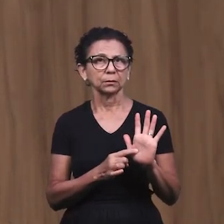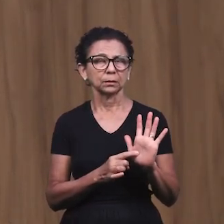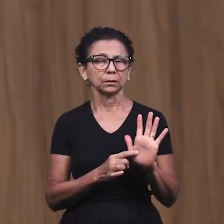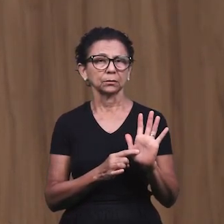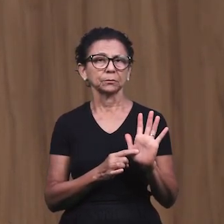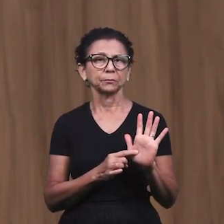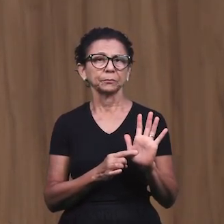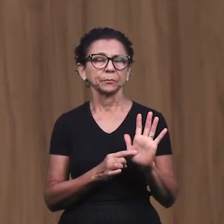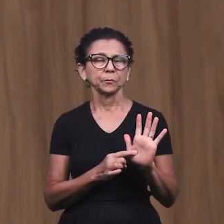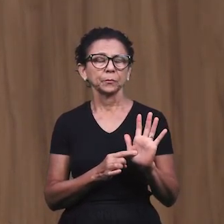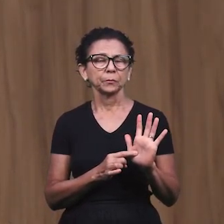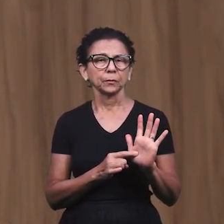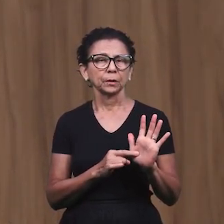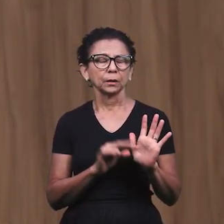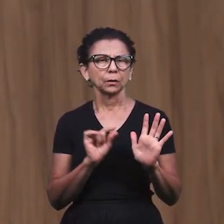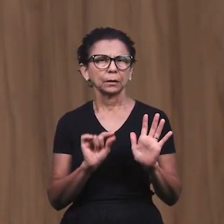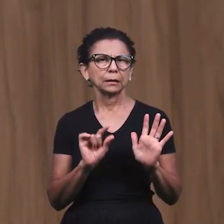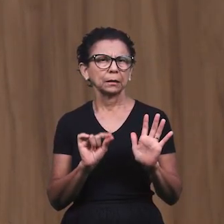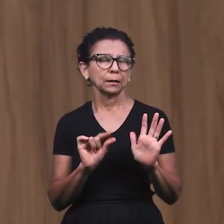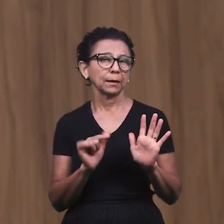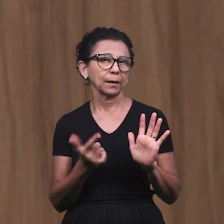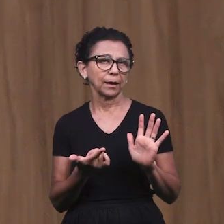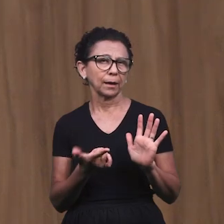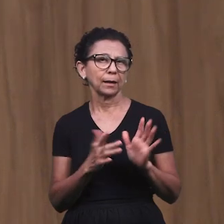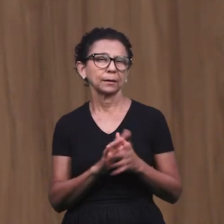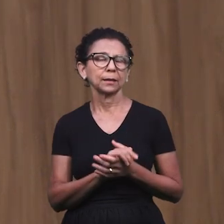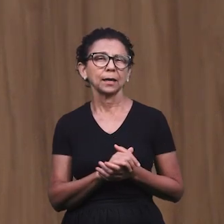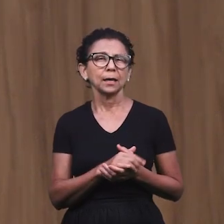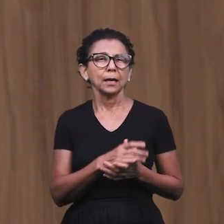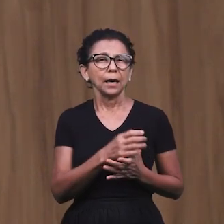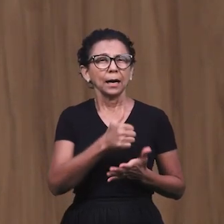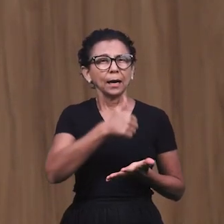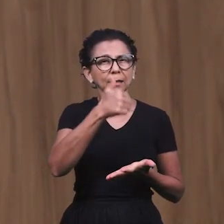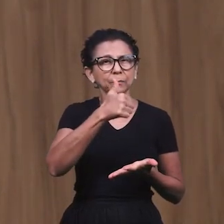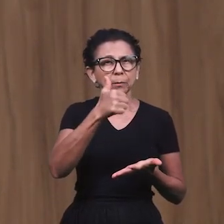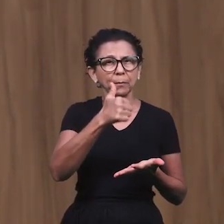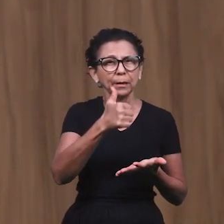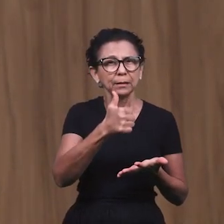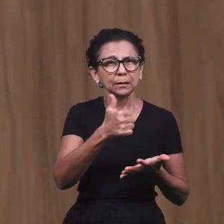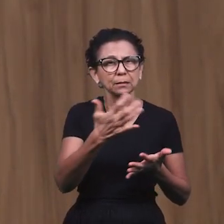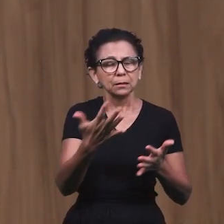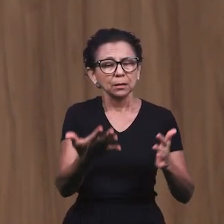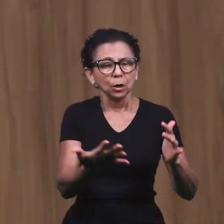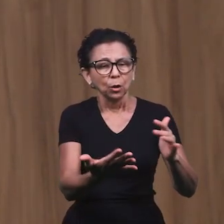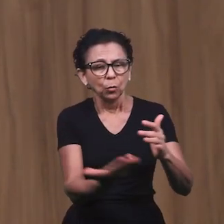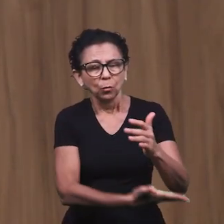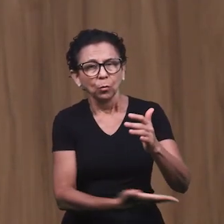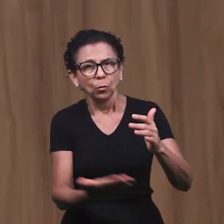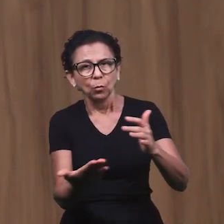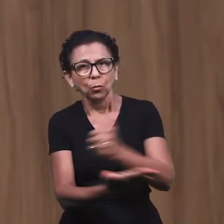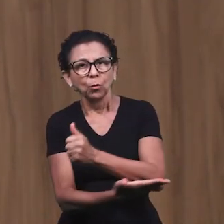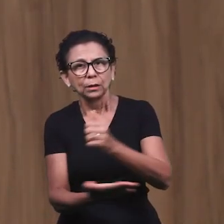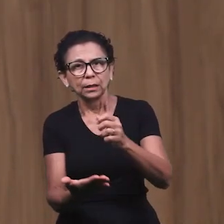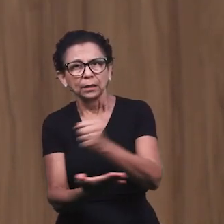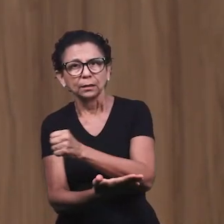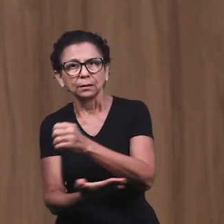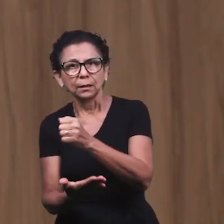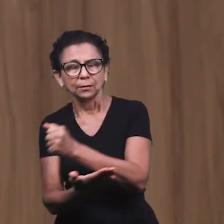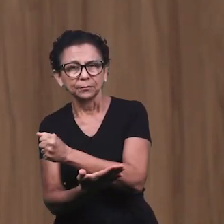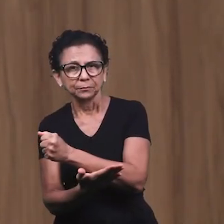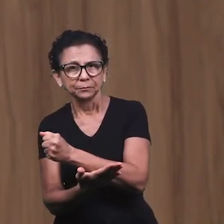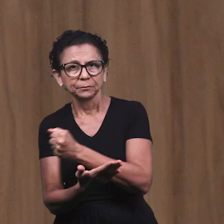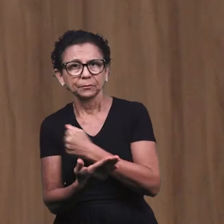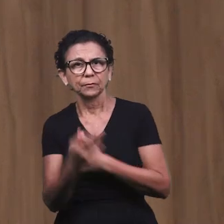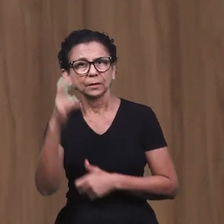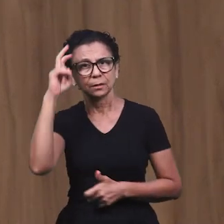lemos aqui, que eram as primícias, essa apresentação depois de 50 dias era um